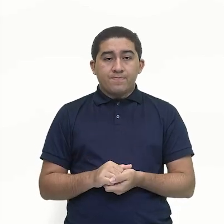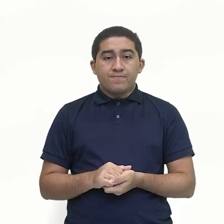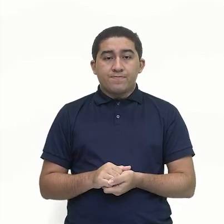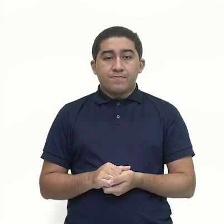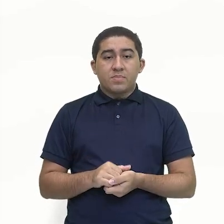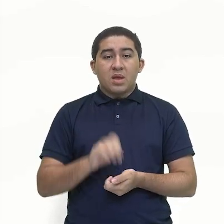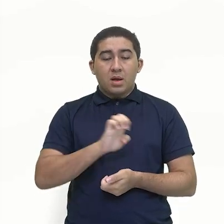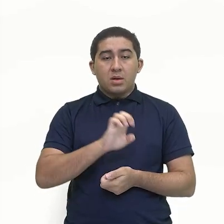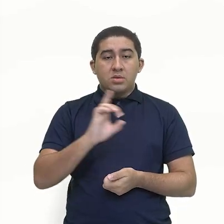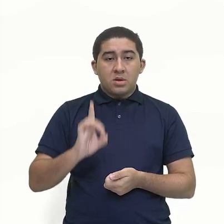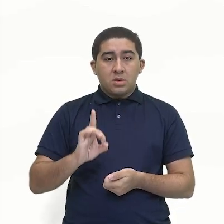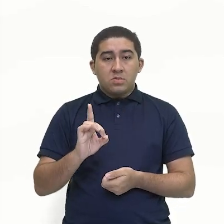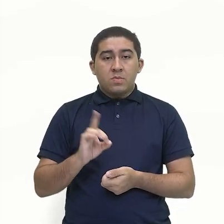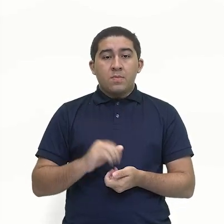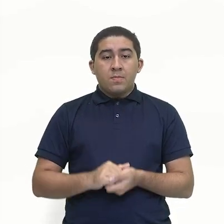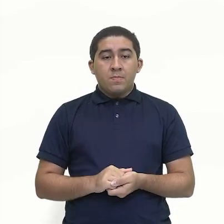ed.